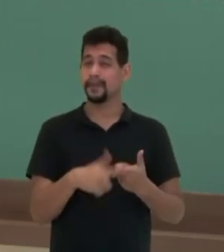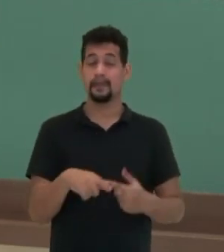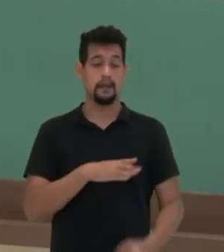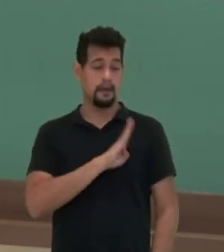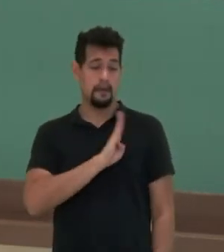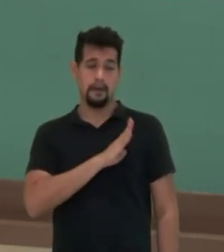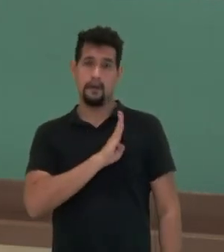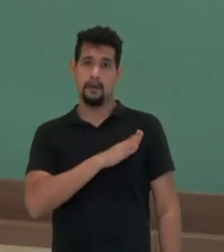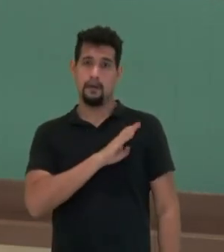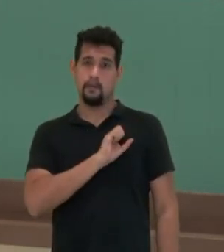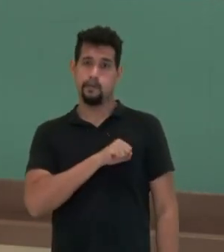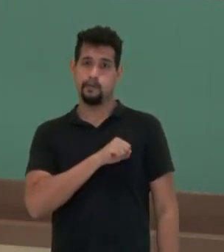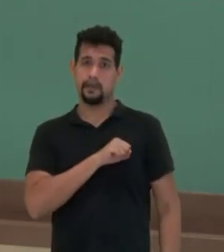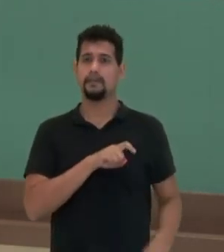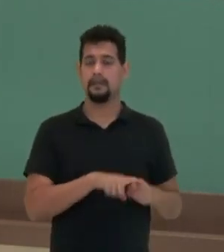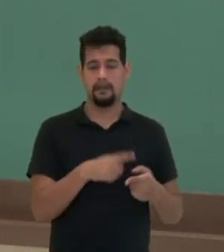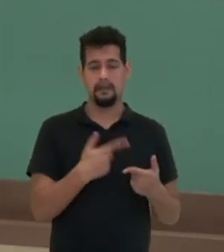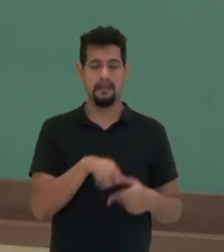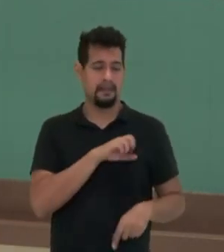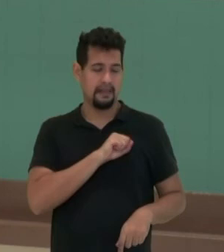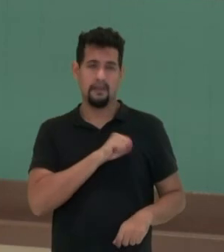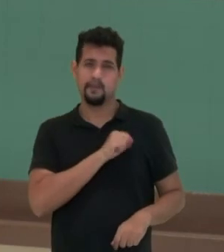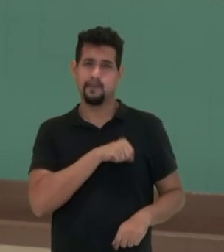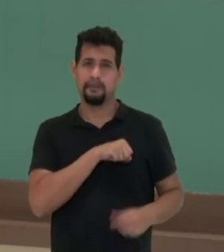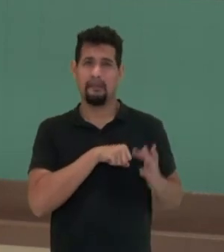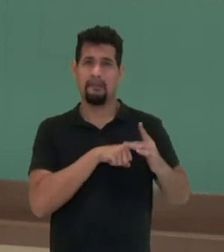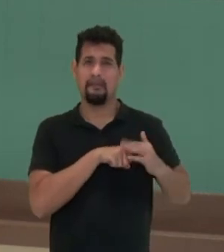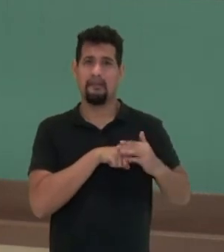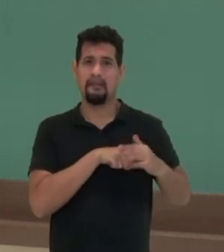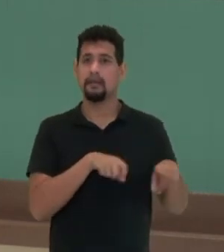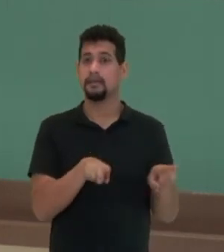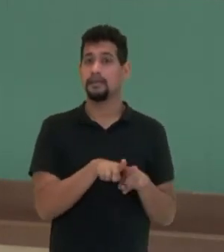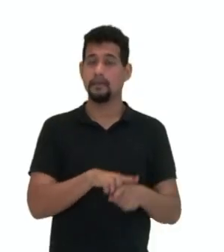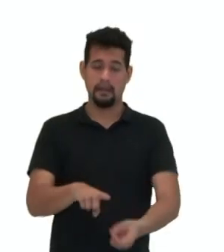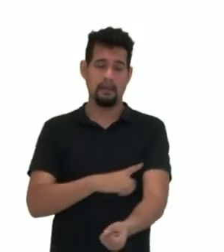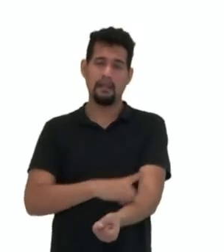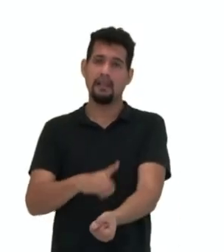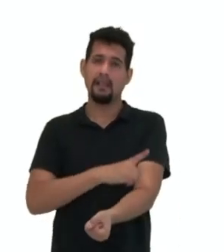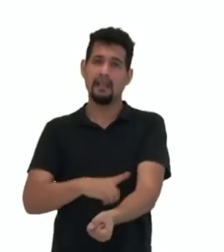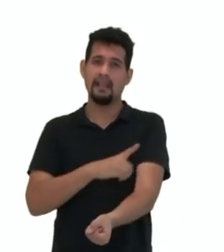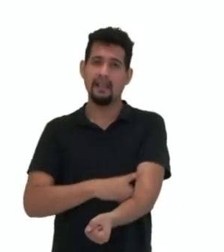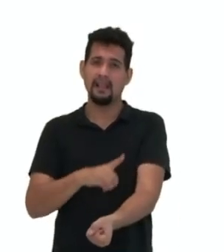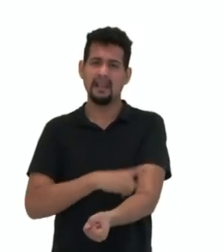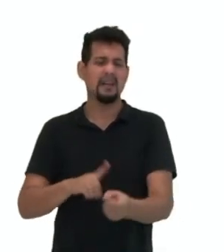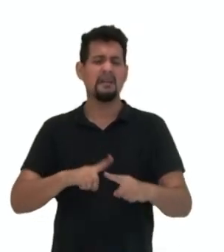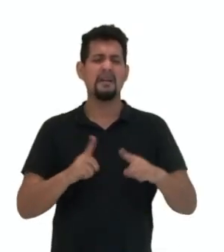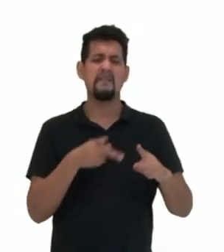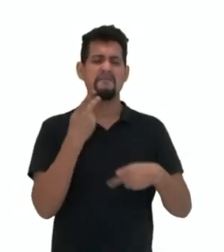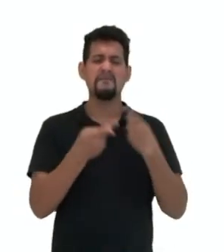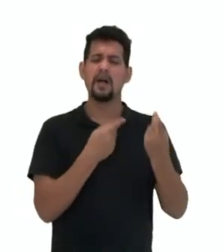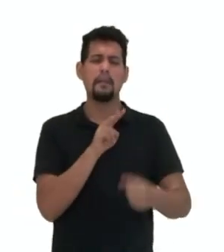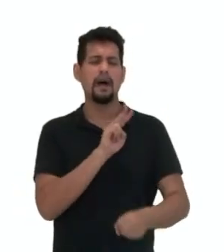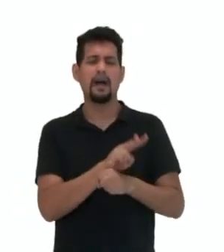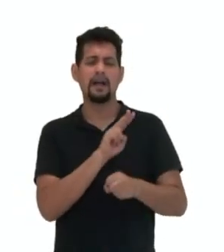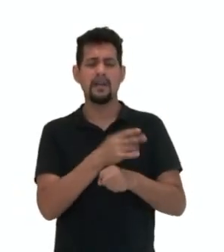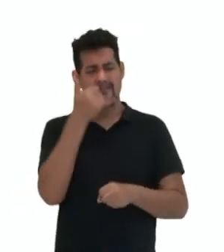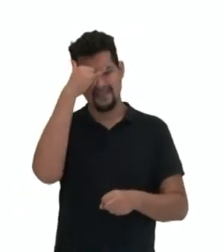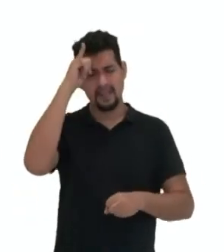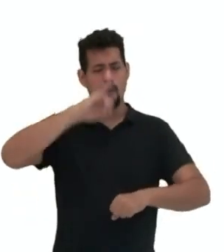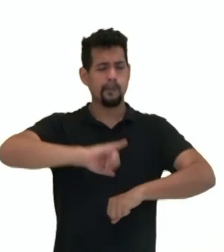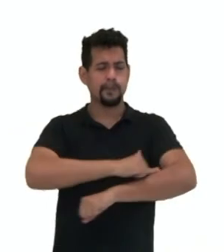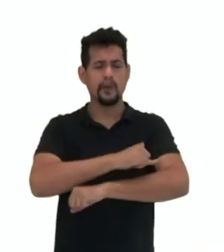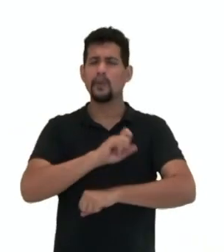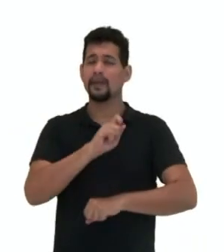doenças cardiovasculares, né, diabetes e outros tipos de doença. Então, o que a gente faz para prevenir a